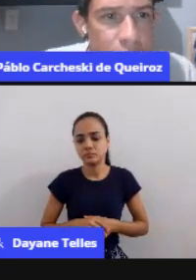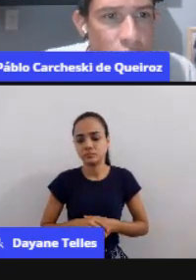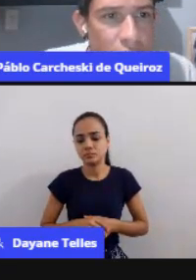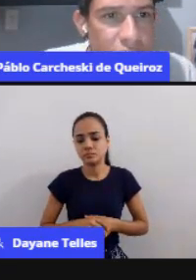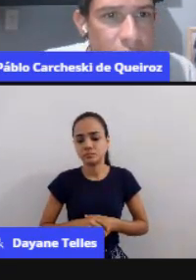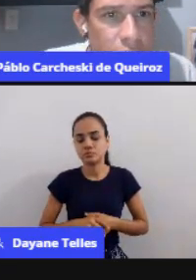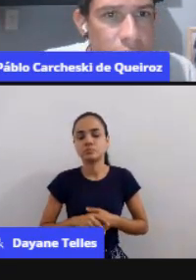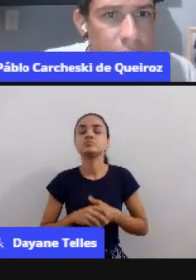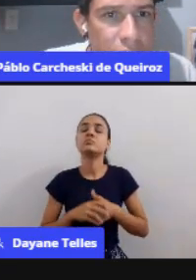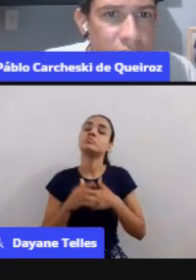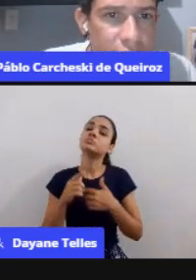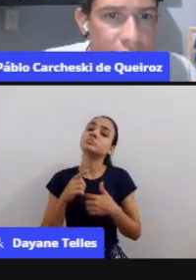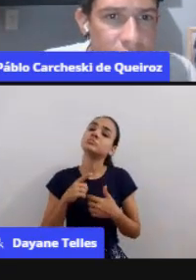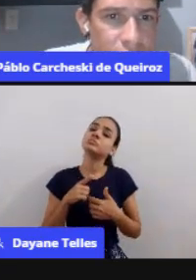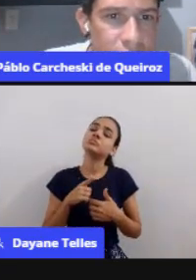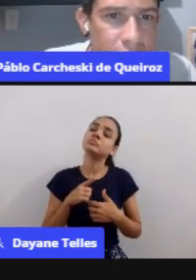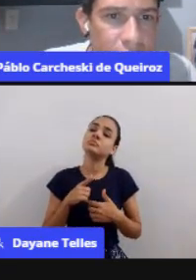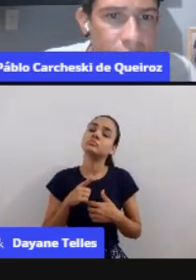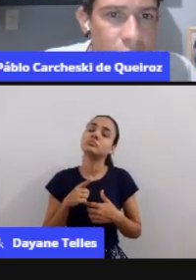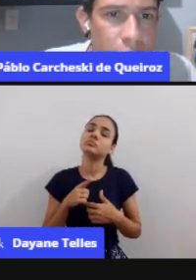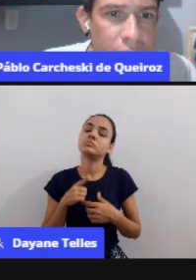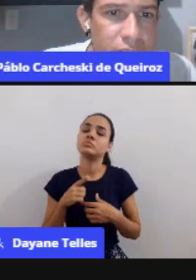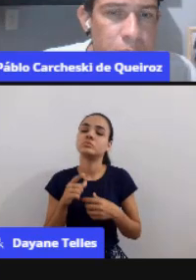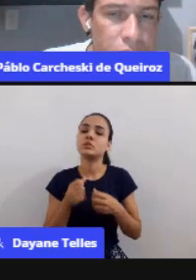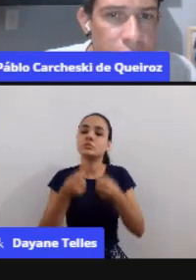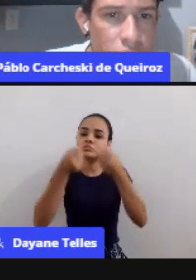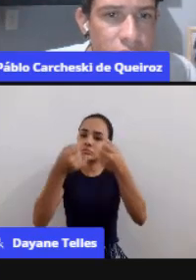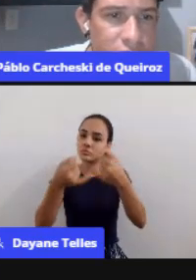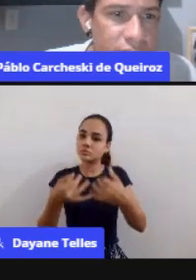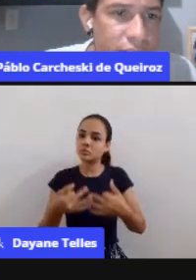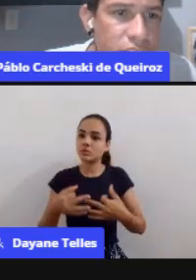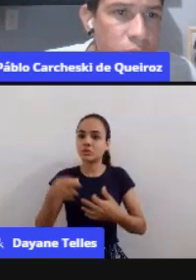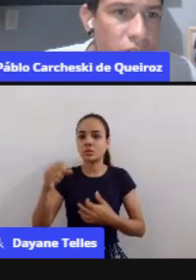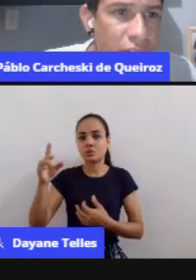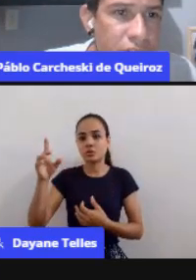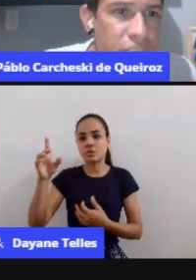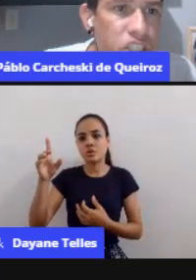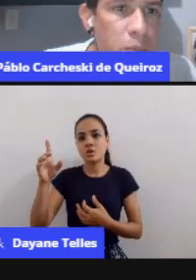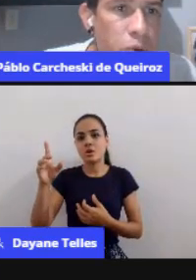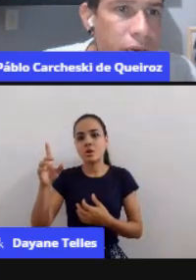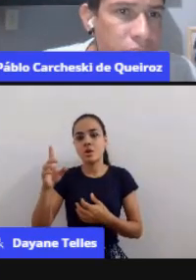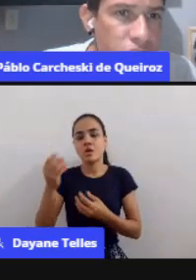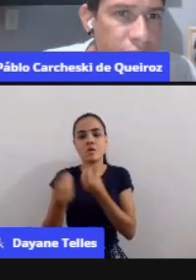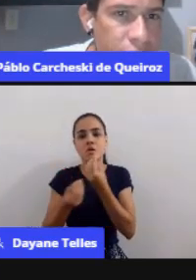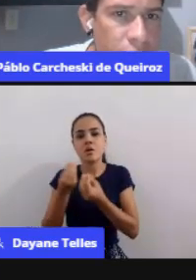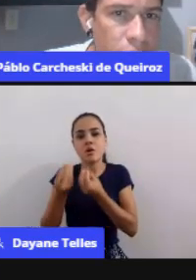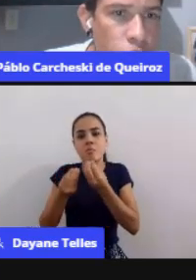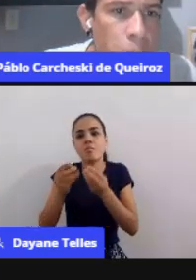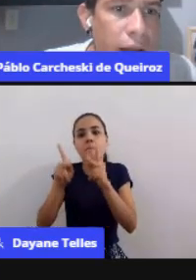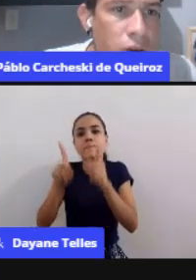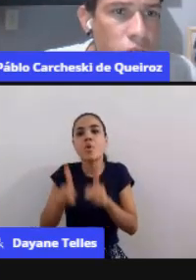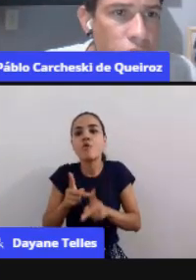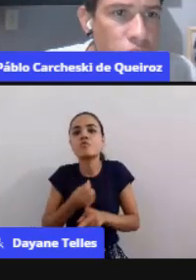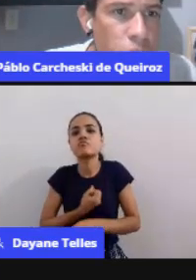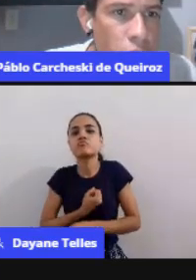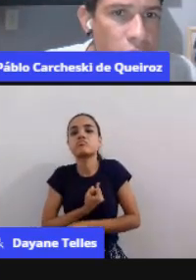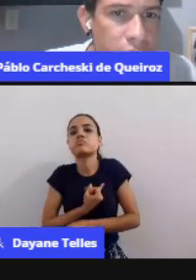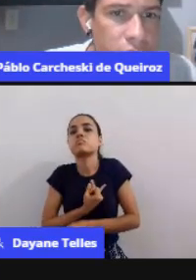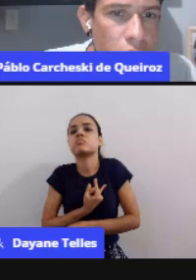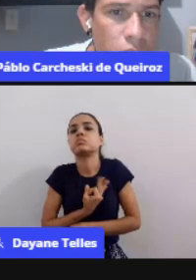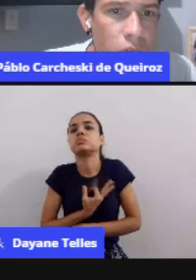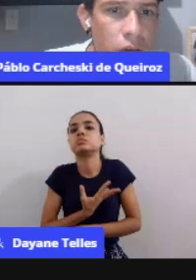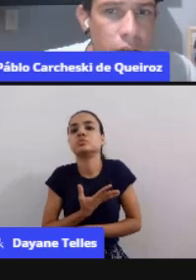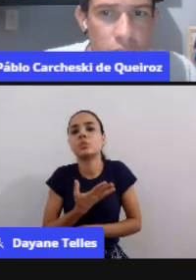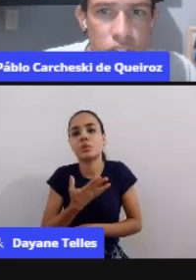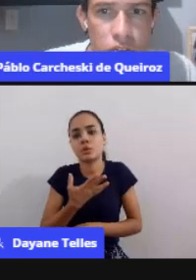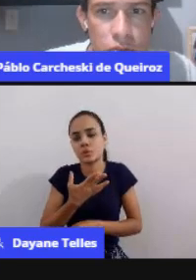da densidade demográfica brasileira, né? Mas aí por que não usar a densidade demográfica aqui de Campo Grande, né? Do bairro onde o aluno